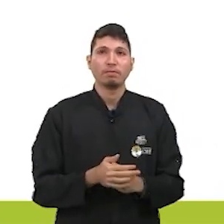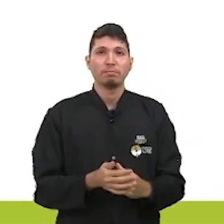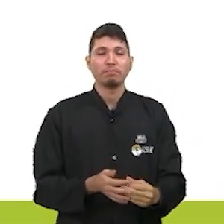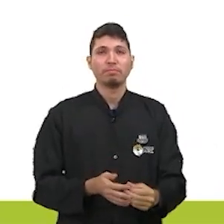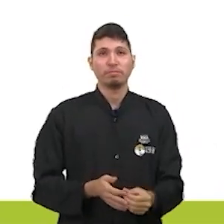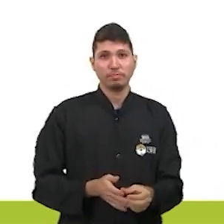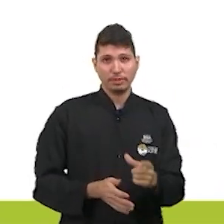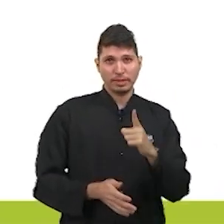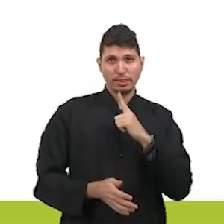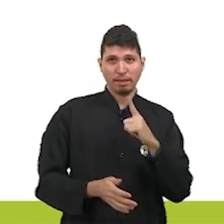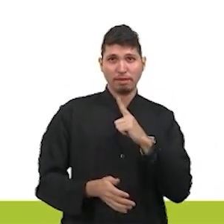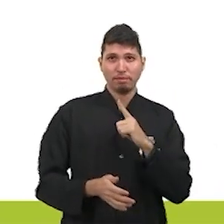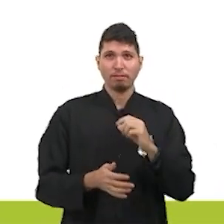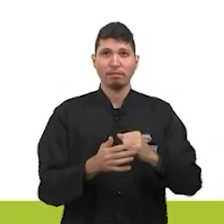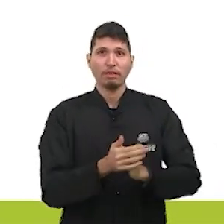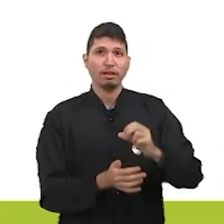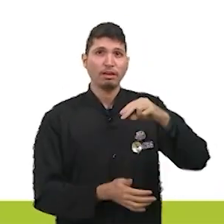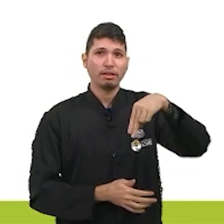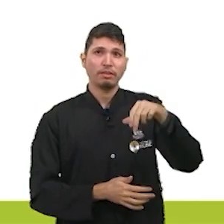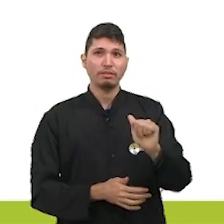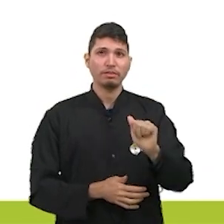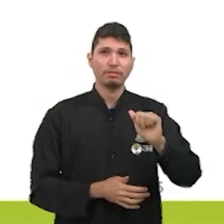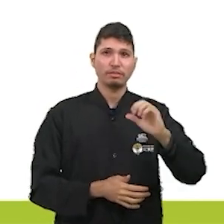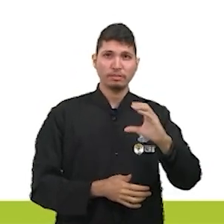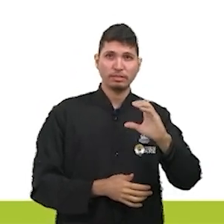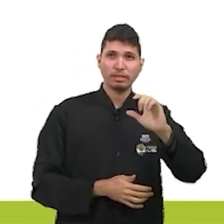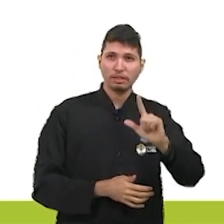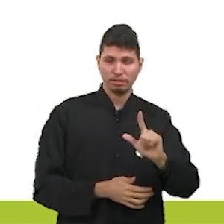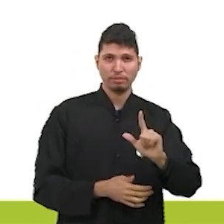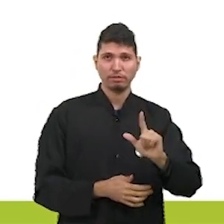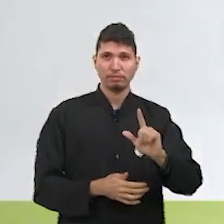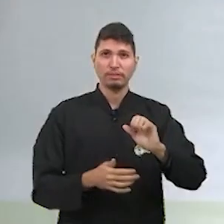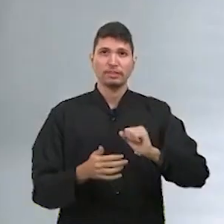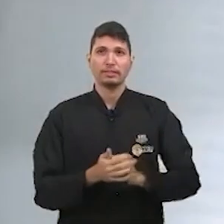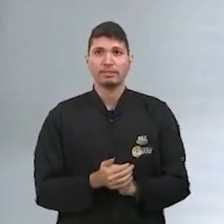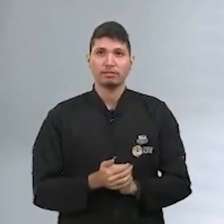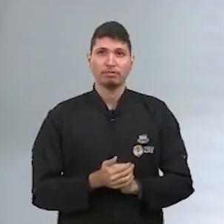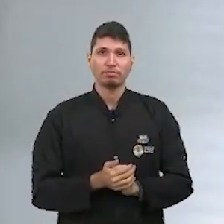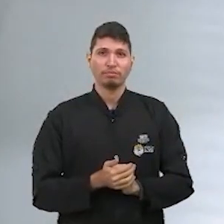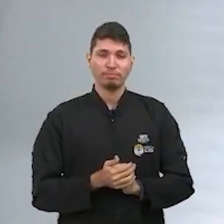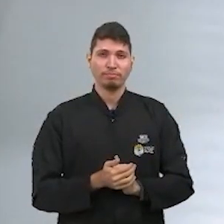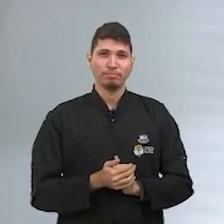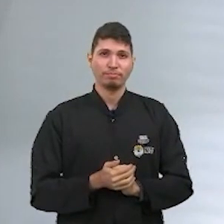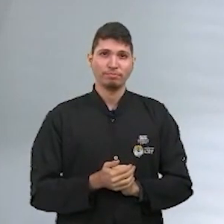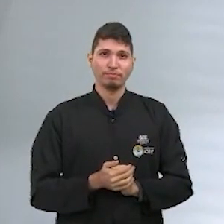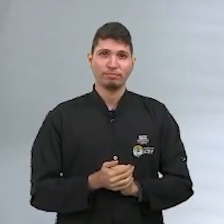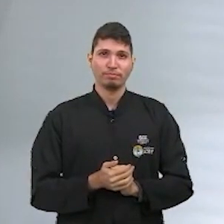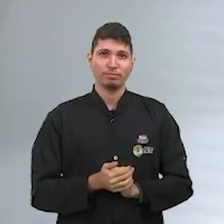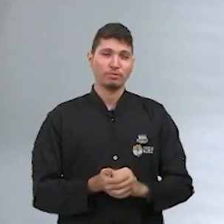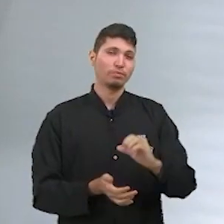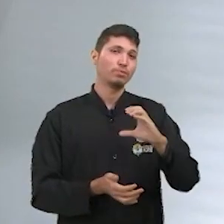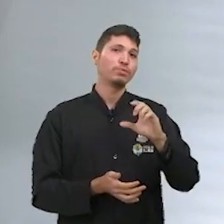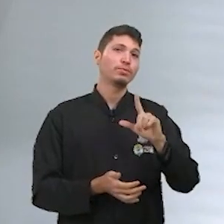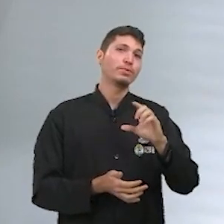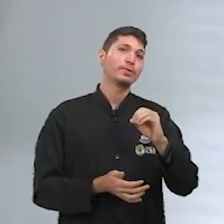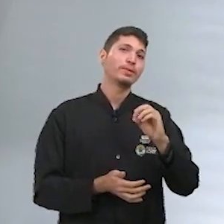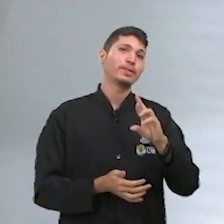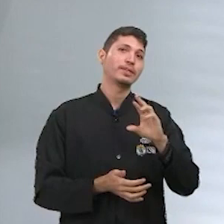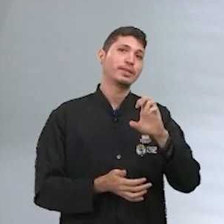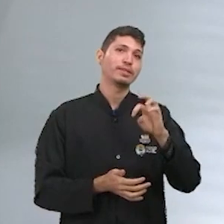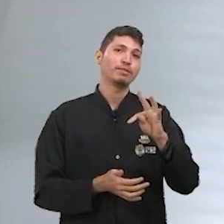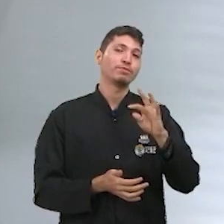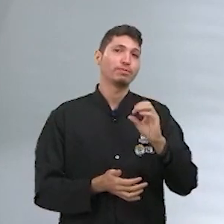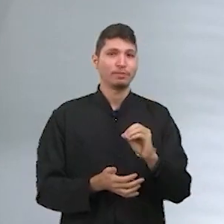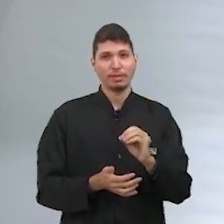sódio, NaCl. Falou de cloreto de sódio, lembrou que cloreto de sódio é o nosso